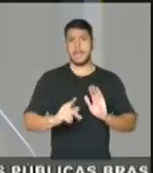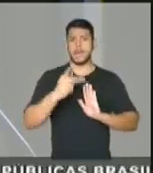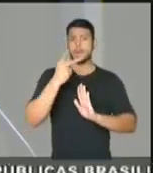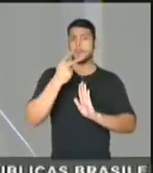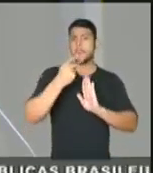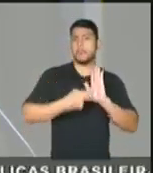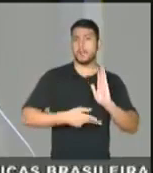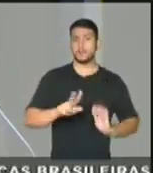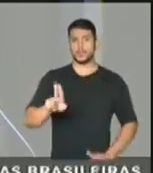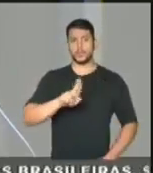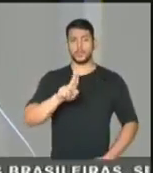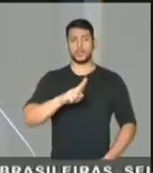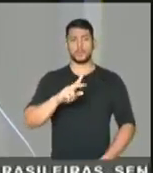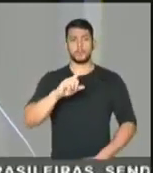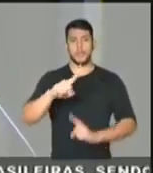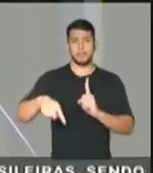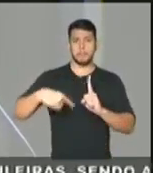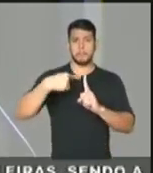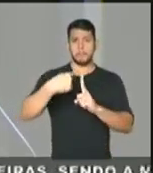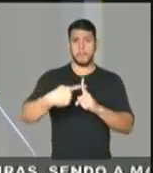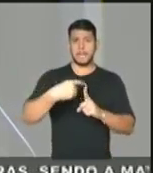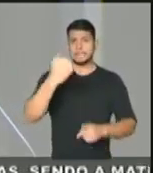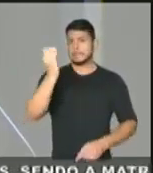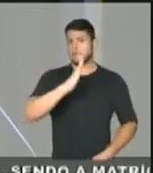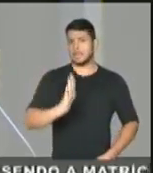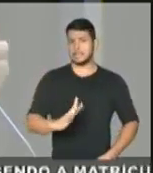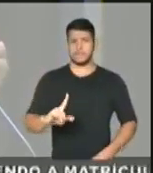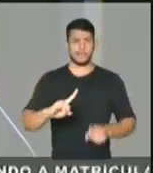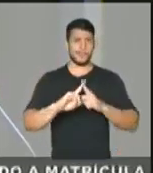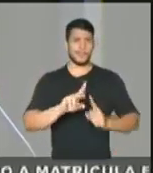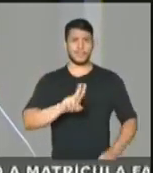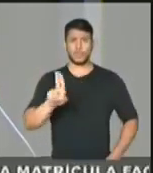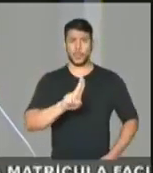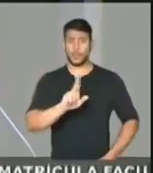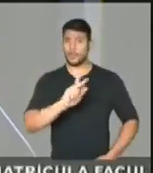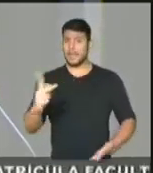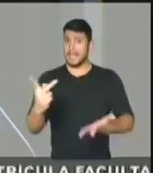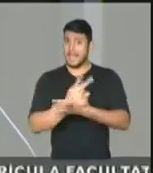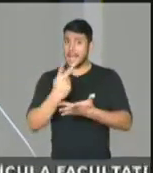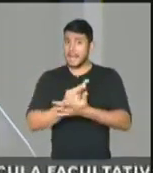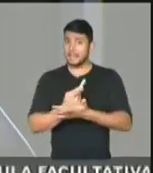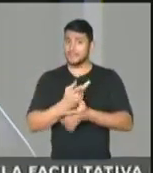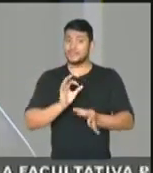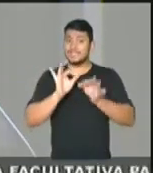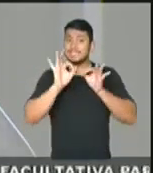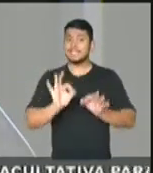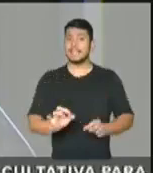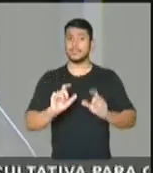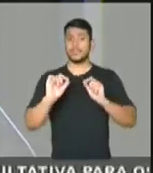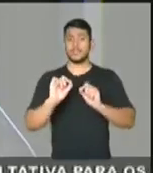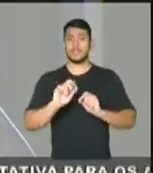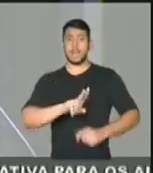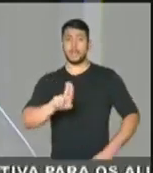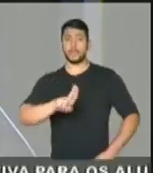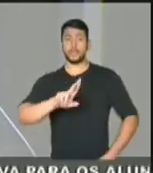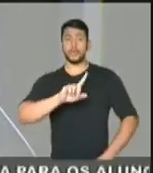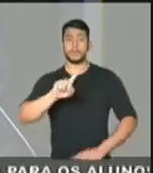Mais Brasil. Um plano que deveria se chamar Mais